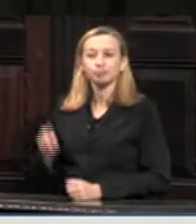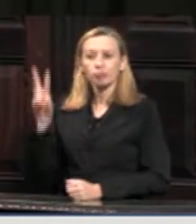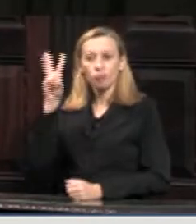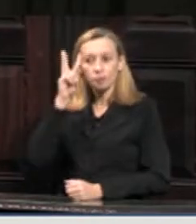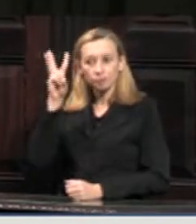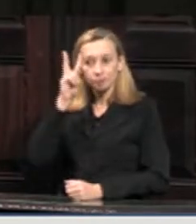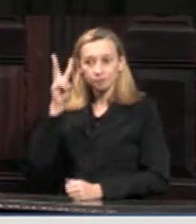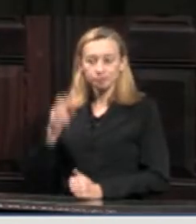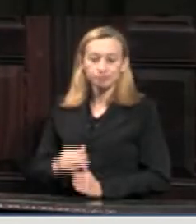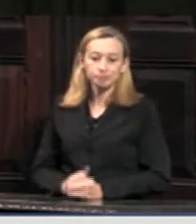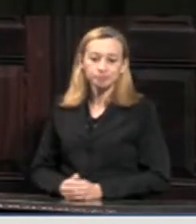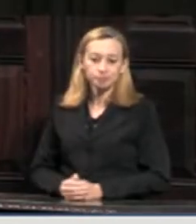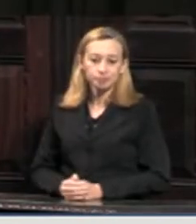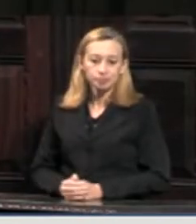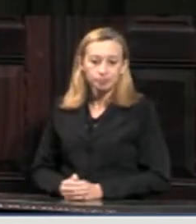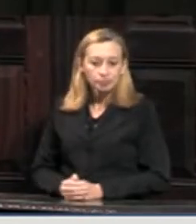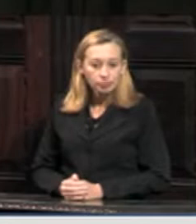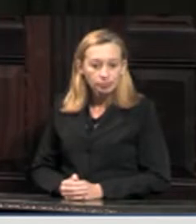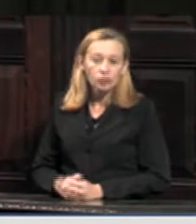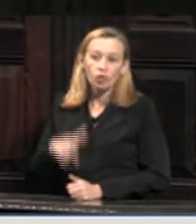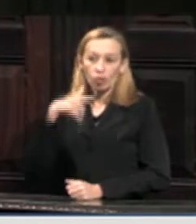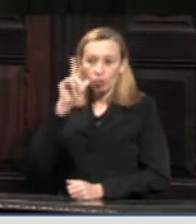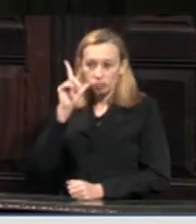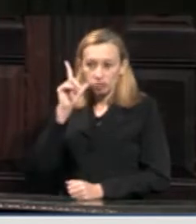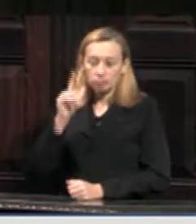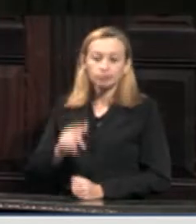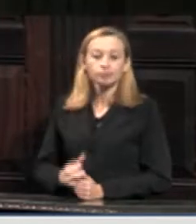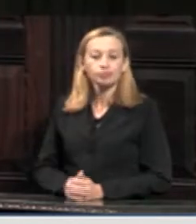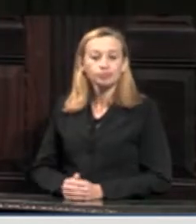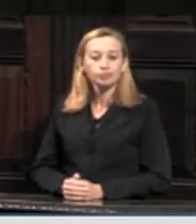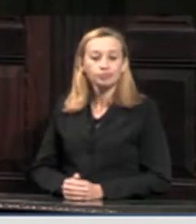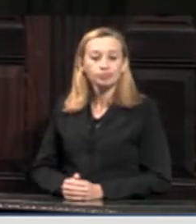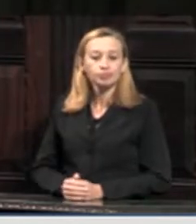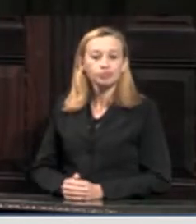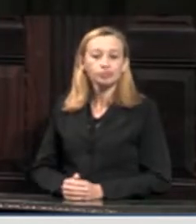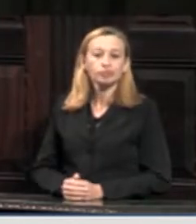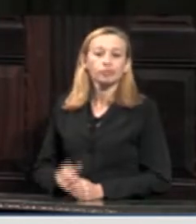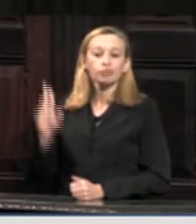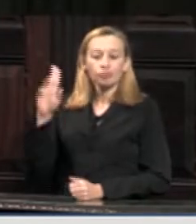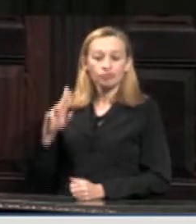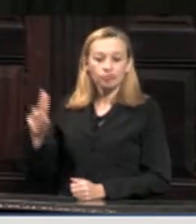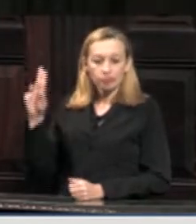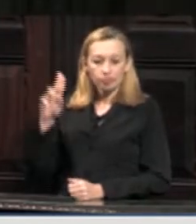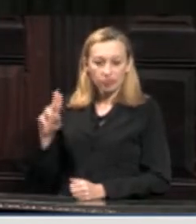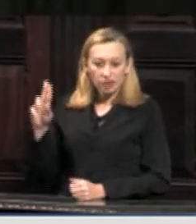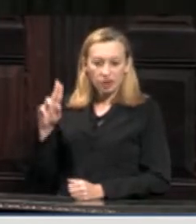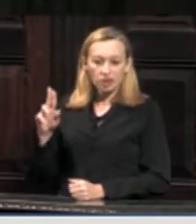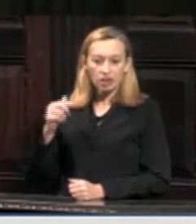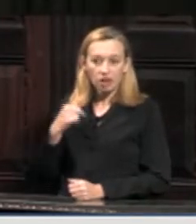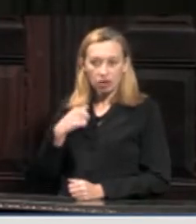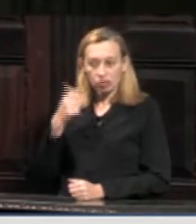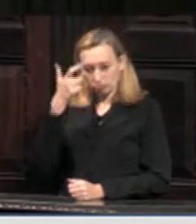terça-feira, portanto, ontem, na Universidade Federal Fluminense, onde sou professor.